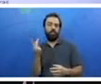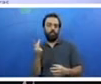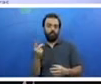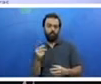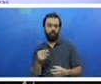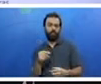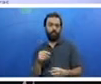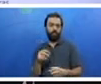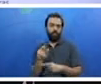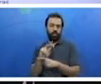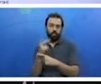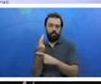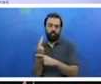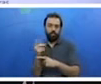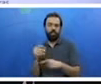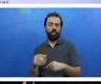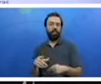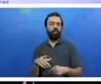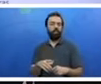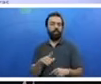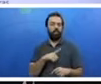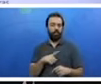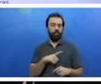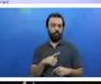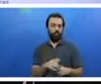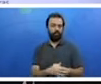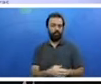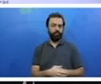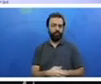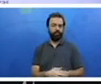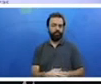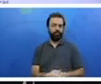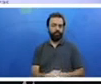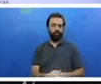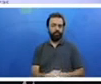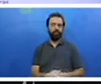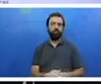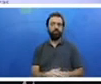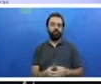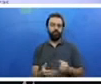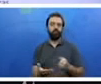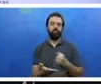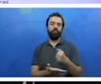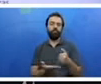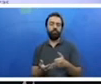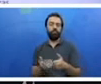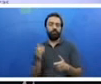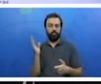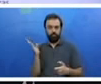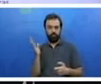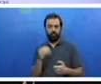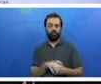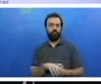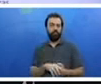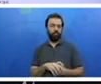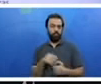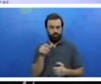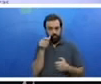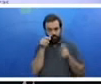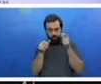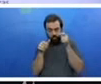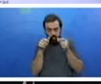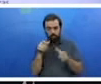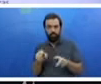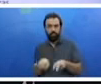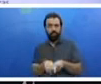sua composição é classificada como ácido. Com base nesse fato e em outras observações, o